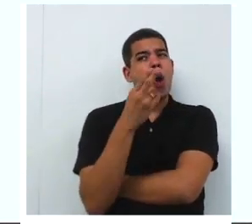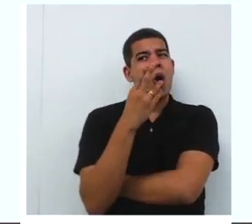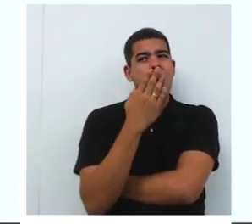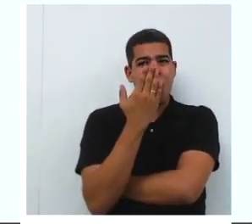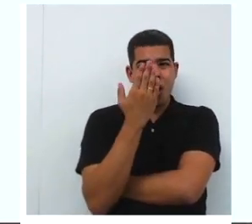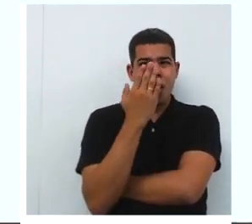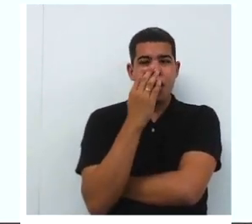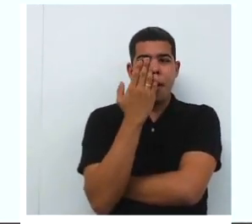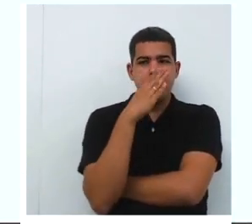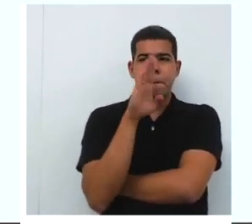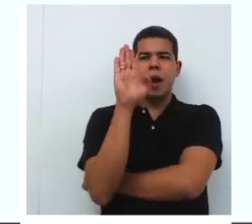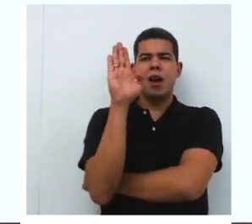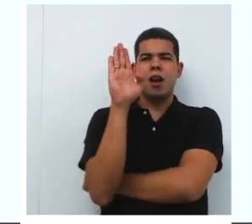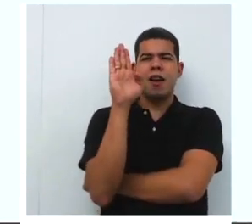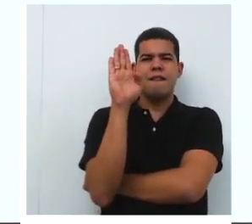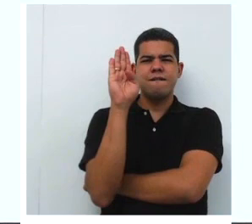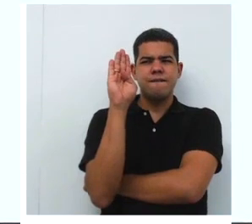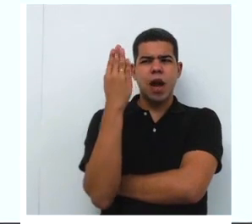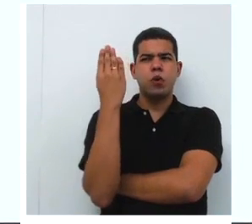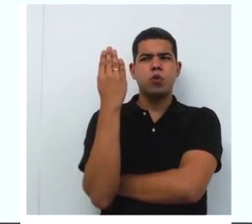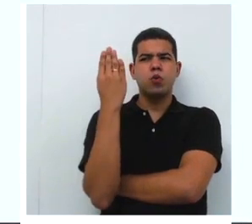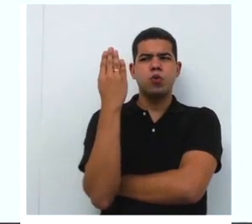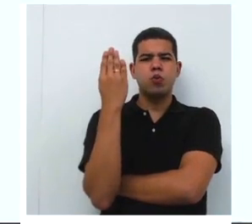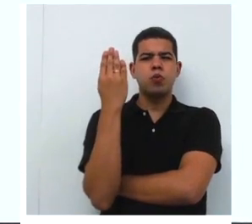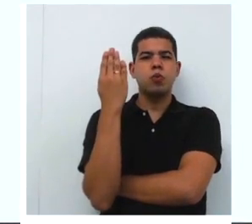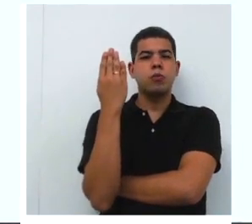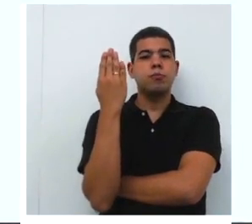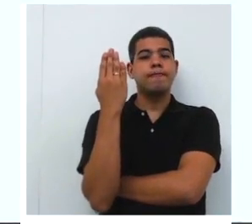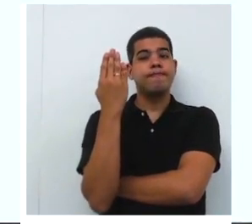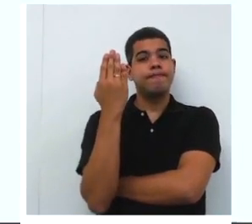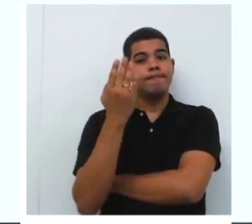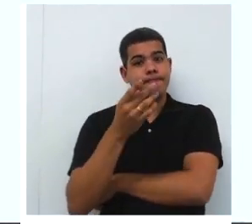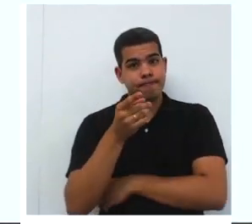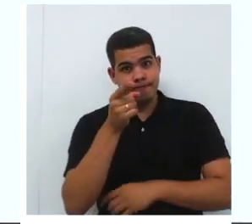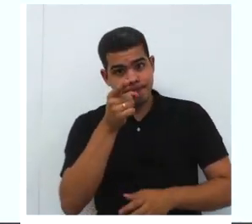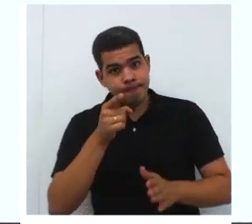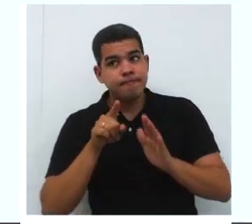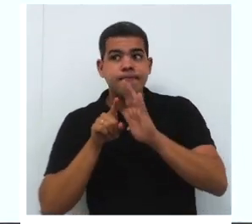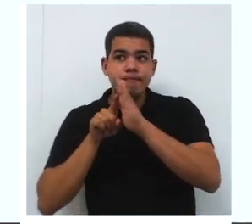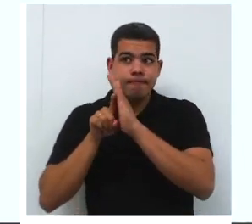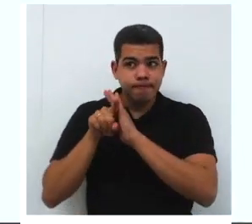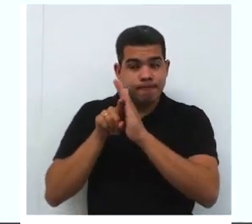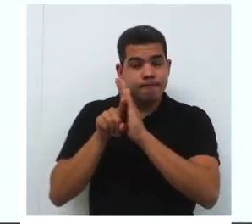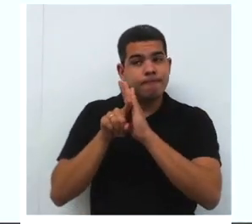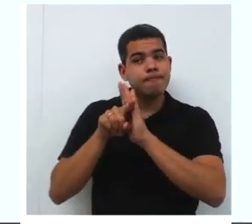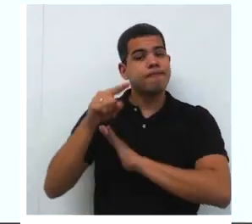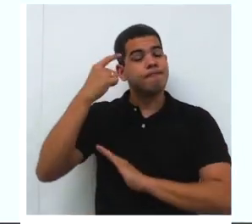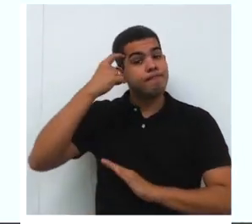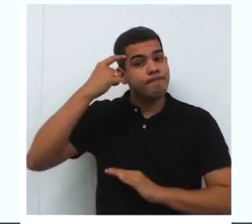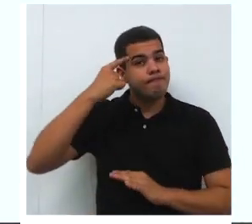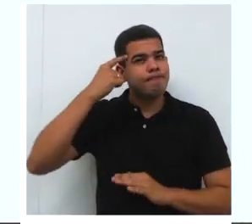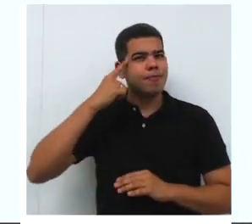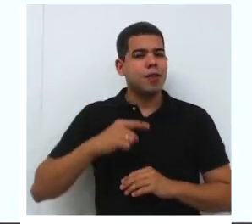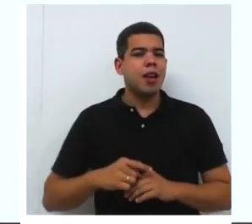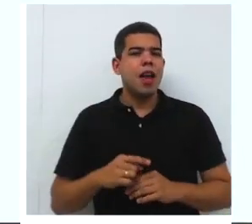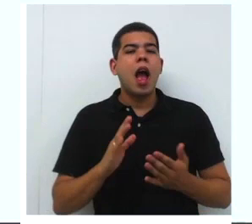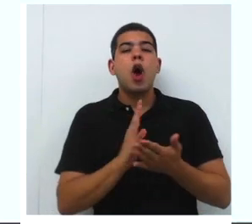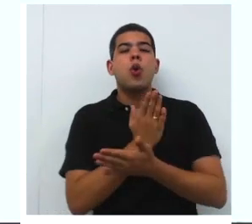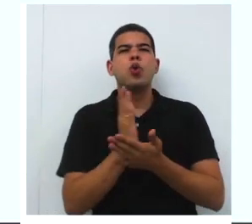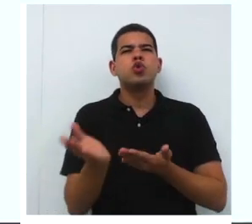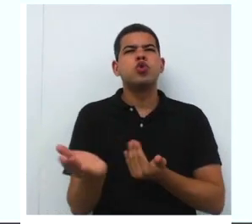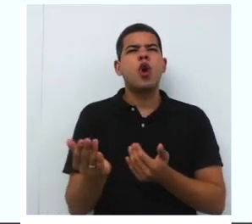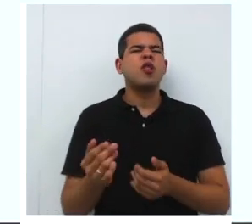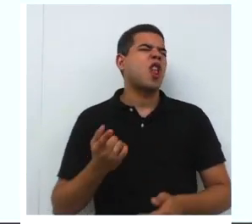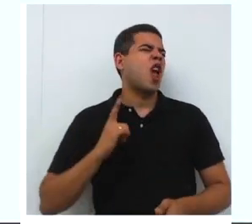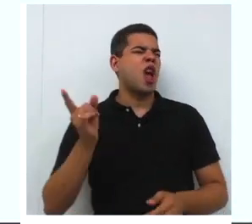falsa promessa? Fake news? Então, temos que ter um conhecimento. Muita gente jovem